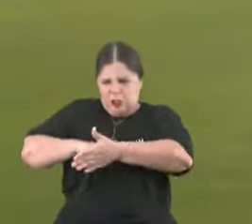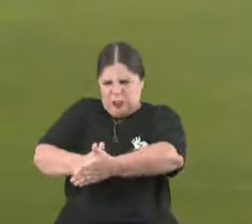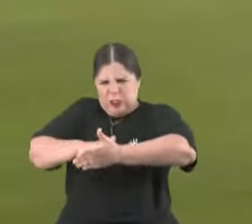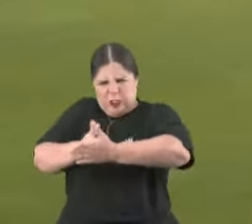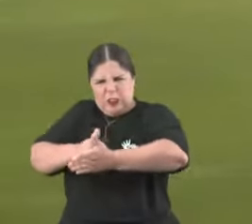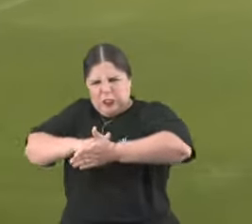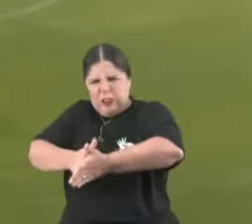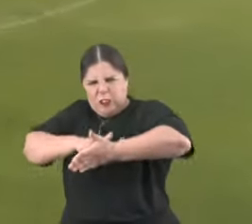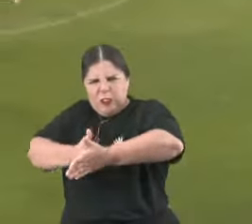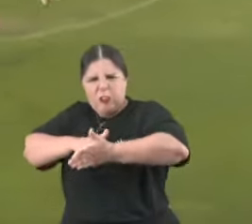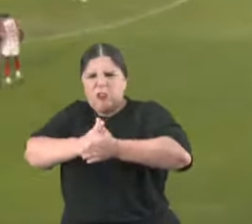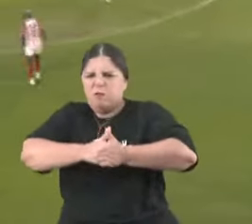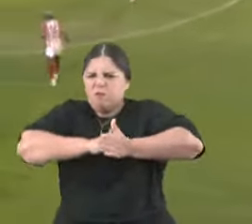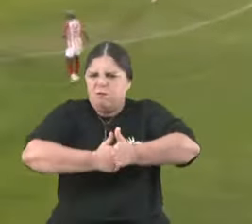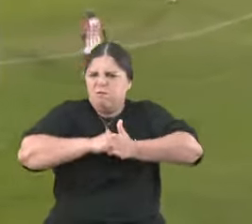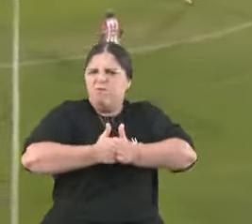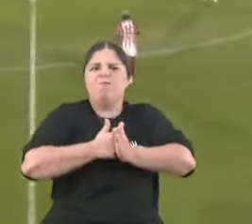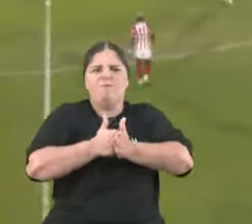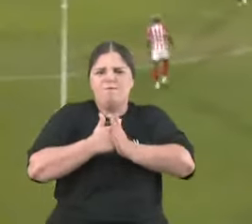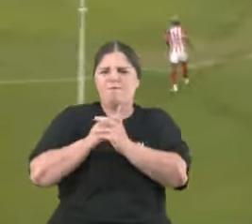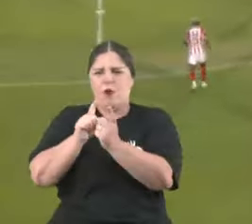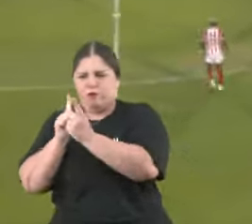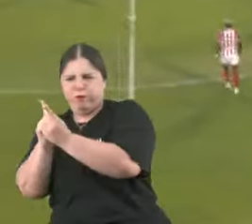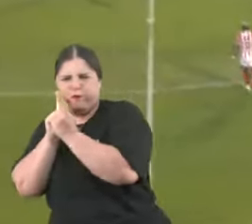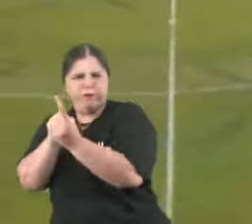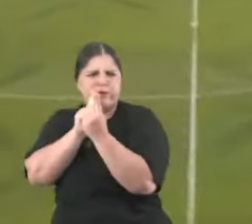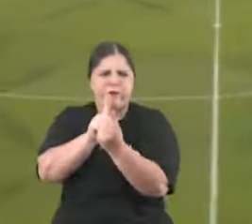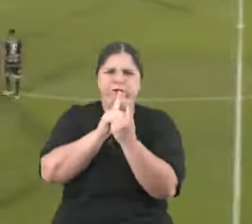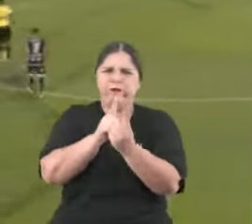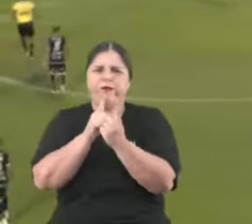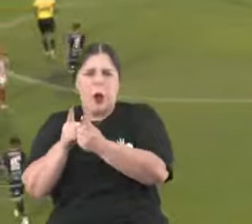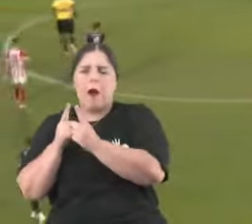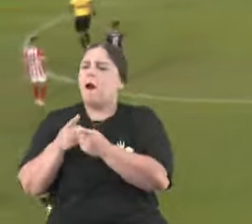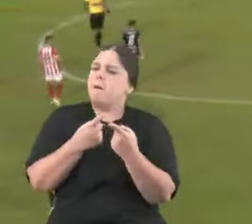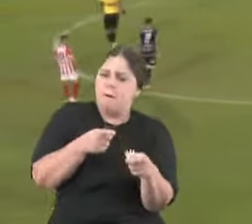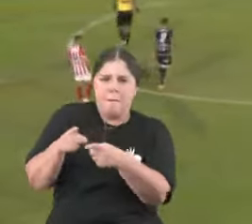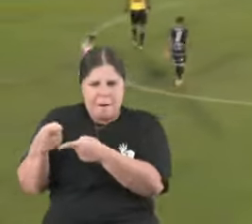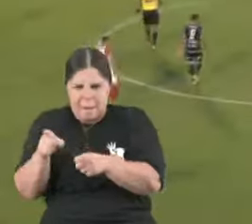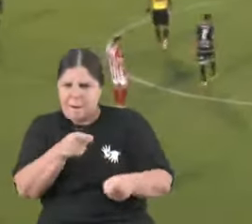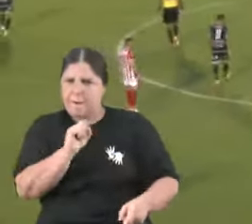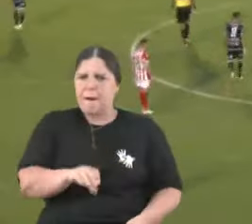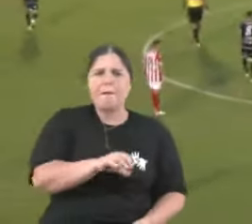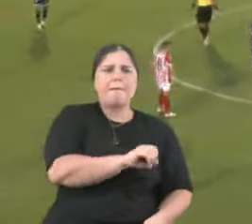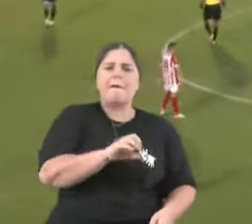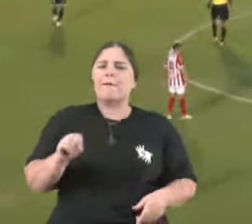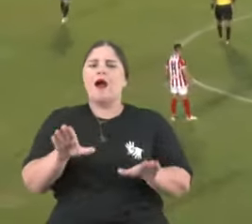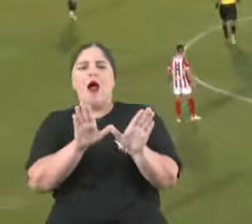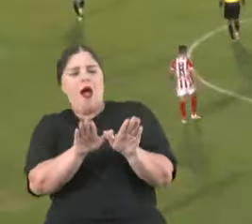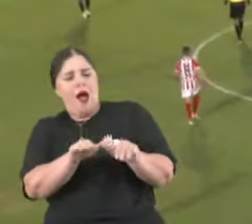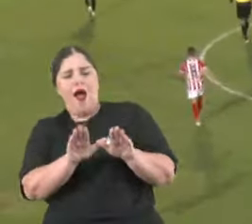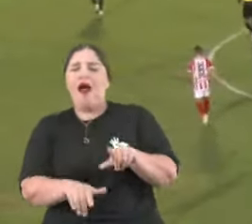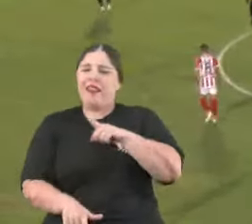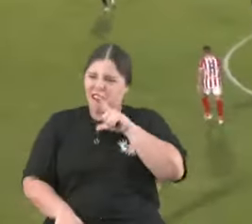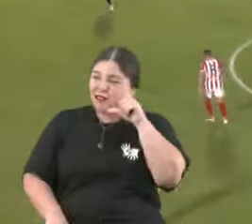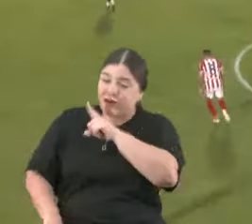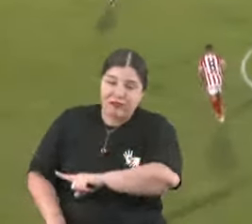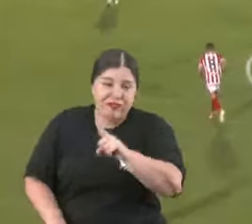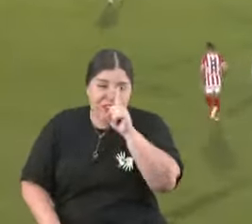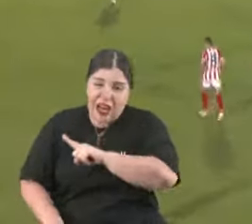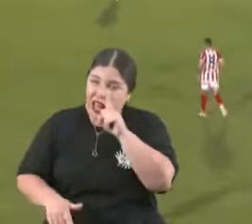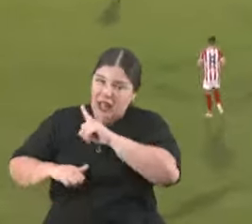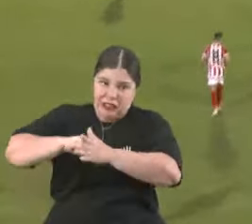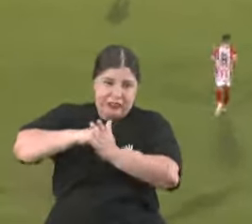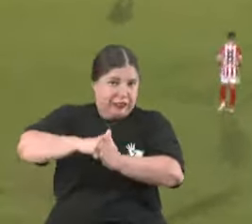um tentando impor o seu ritmo de jogo, o seu modelo de jogo. O Asa tem uma falha grande de posicionamento no sistema